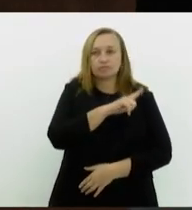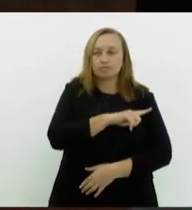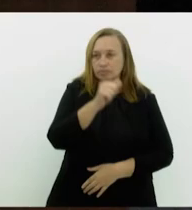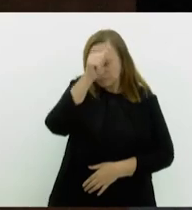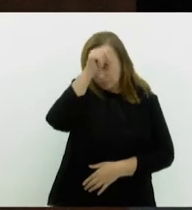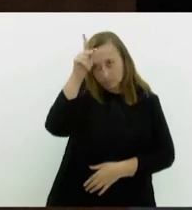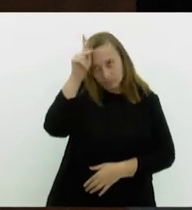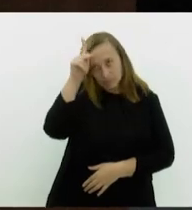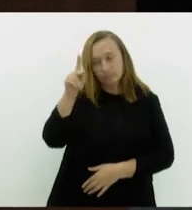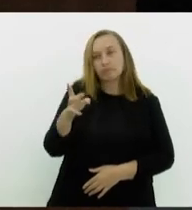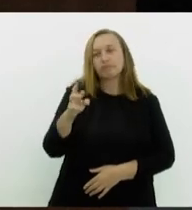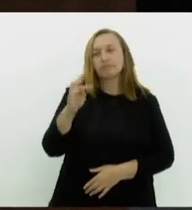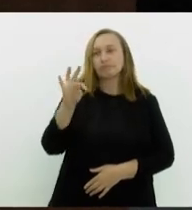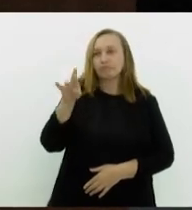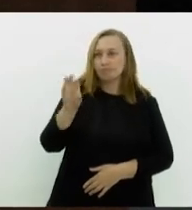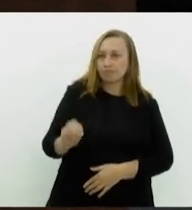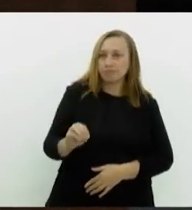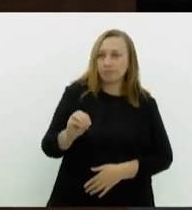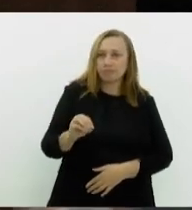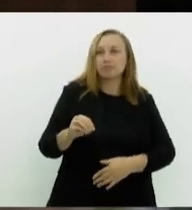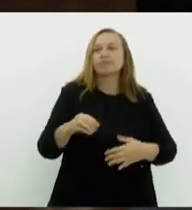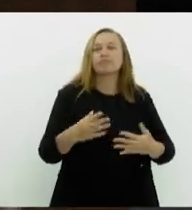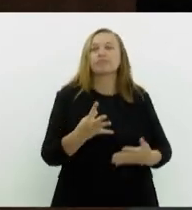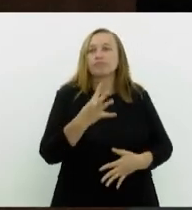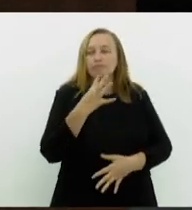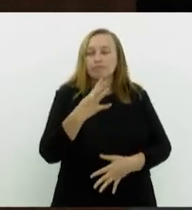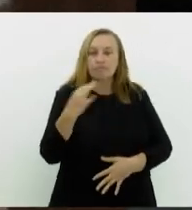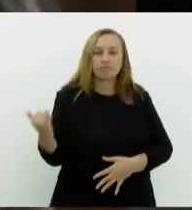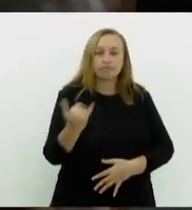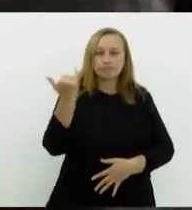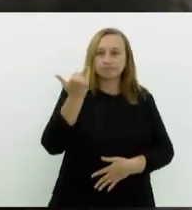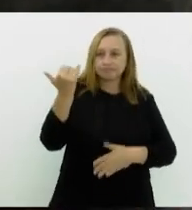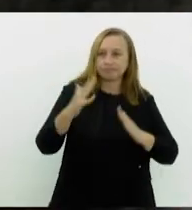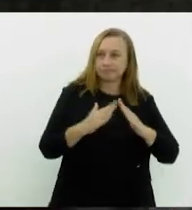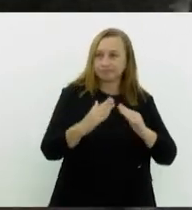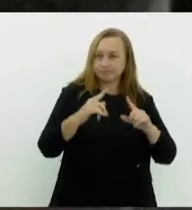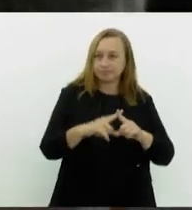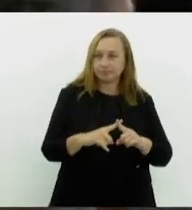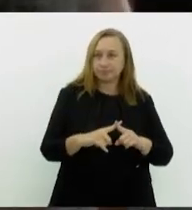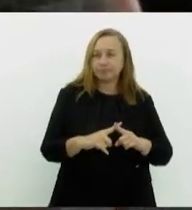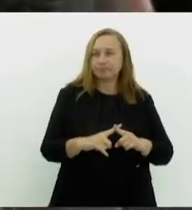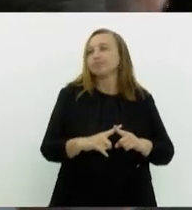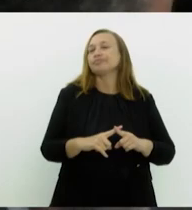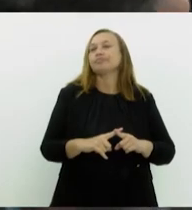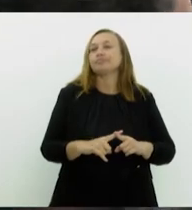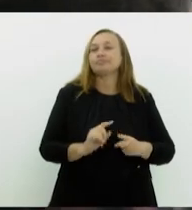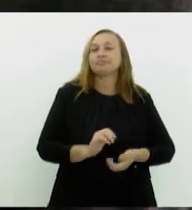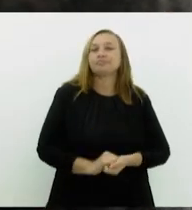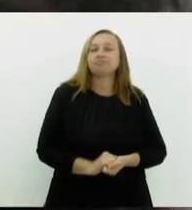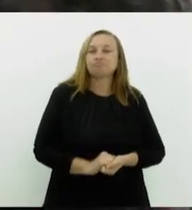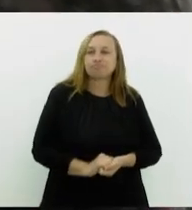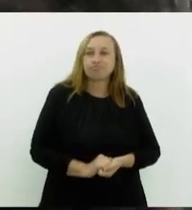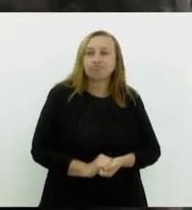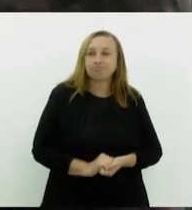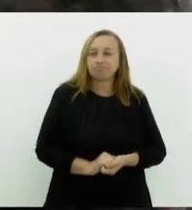E reconhecer a importância dessas igrejas não é apenas fomentar o turismo religioso, mas